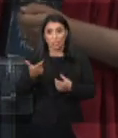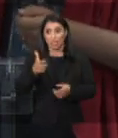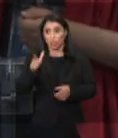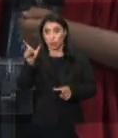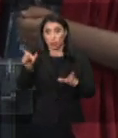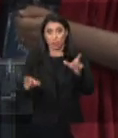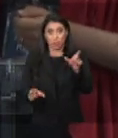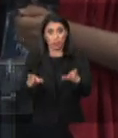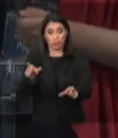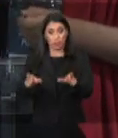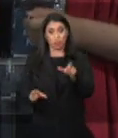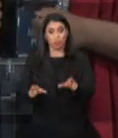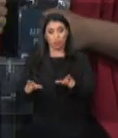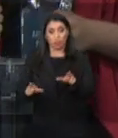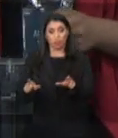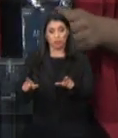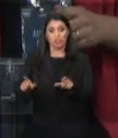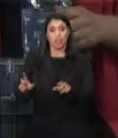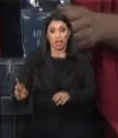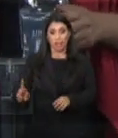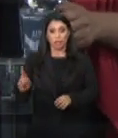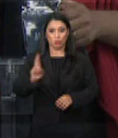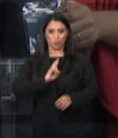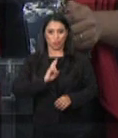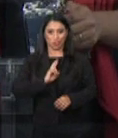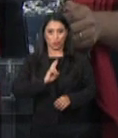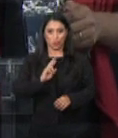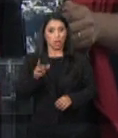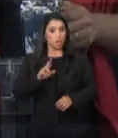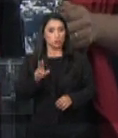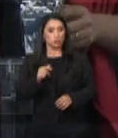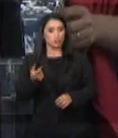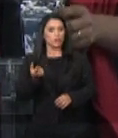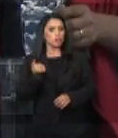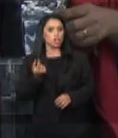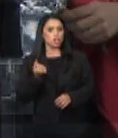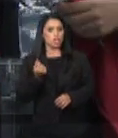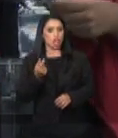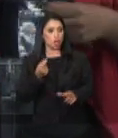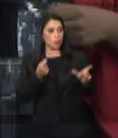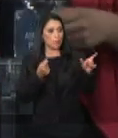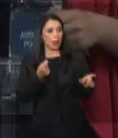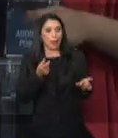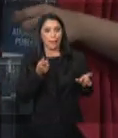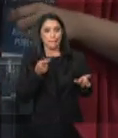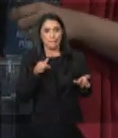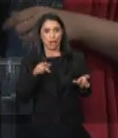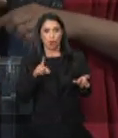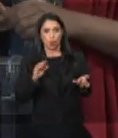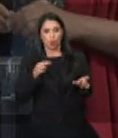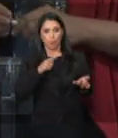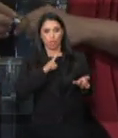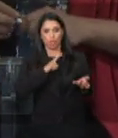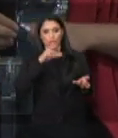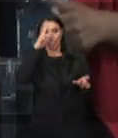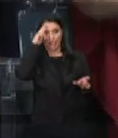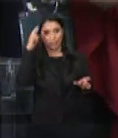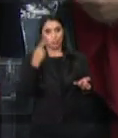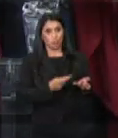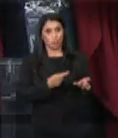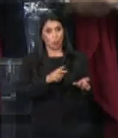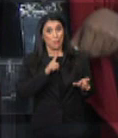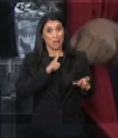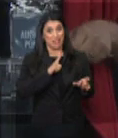no cotidiano dela as pessoas não doavam dinheiro para Paula é porque aceitavam ou porque haviam como semelhante